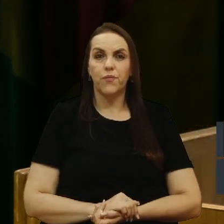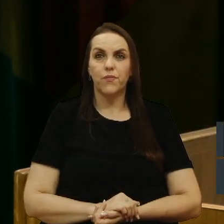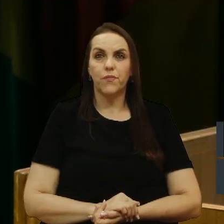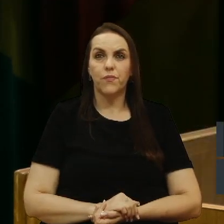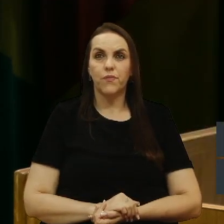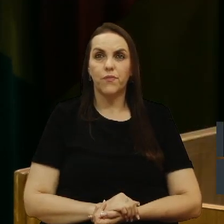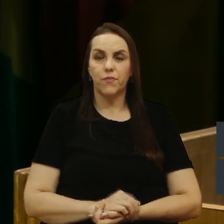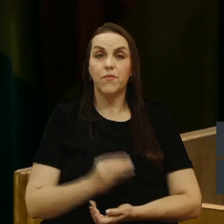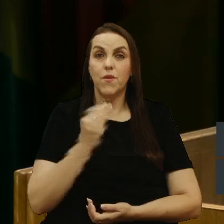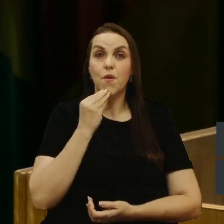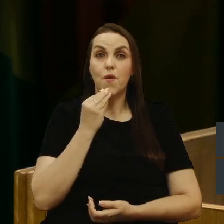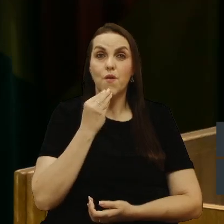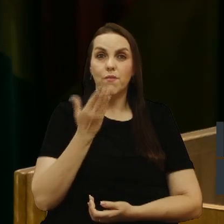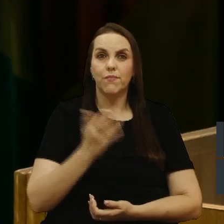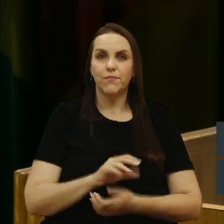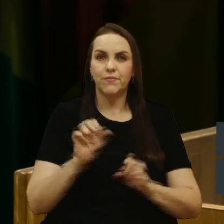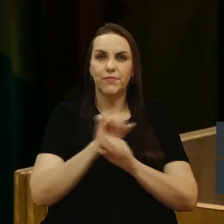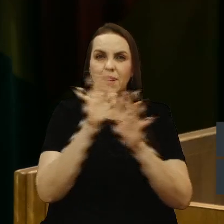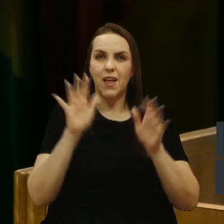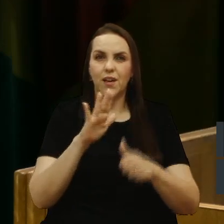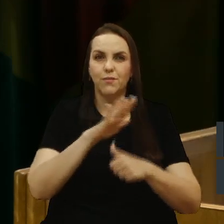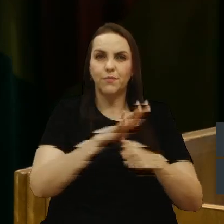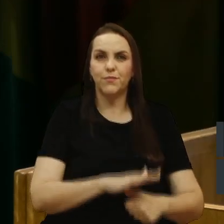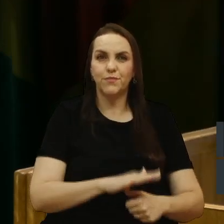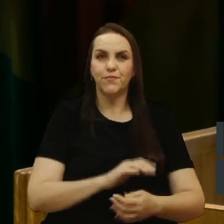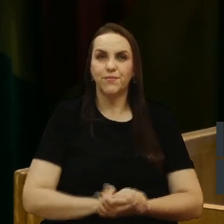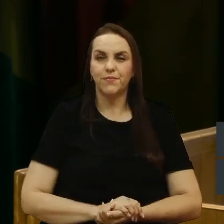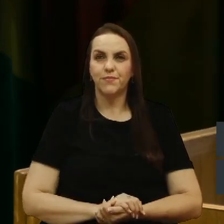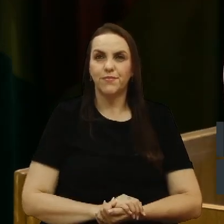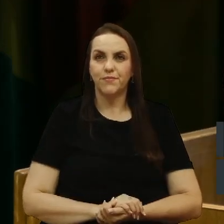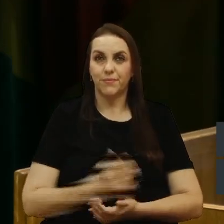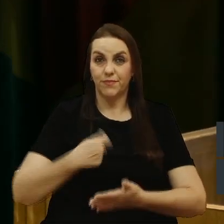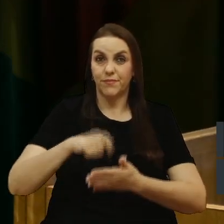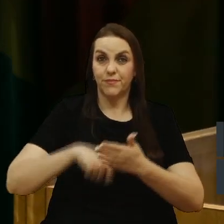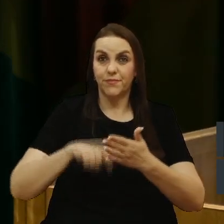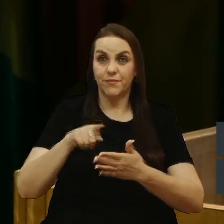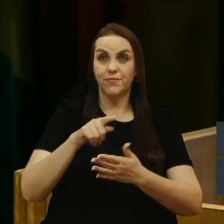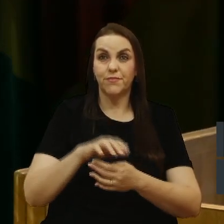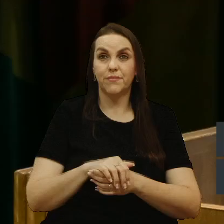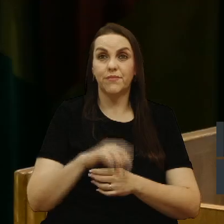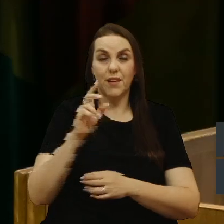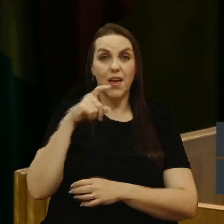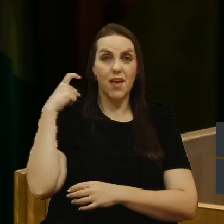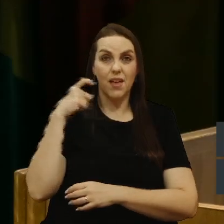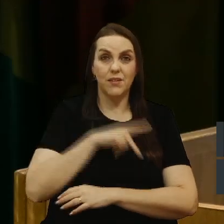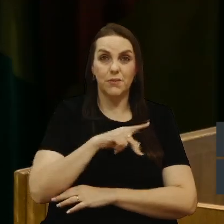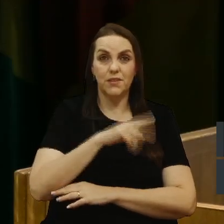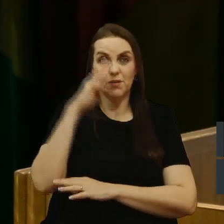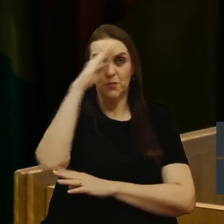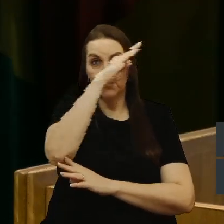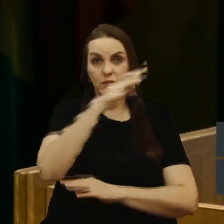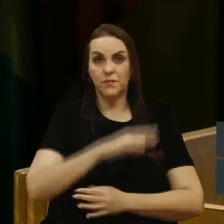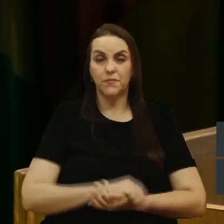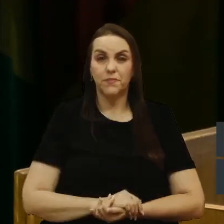Claro, objeto de misoginia. E o autor, vereador Lucas, é o ex-presidente Jair Messias Bolsonaro.